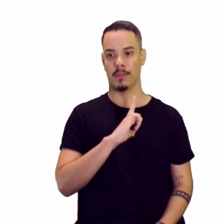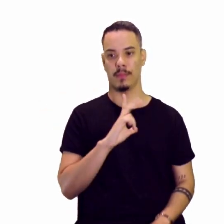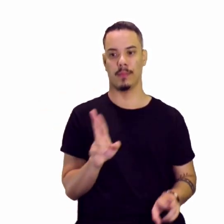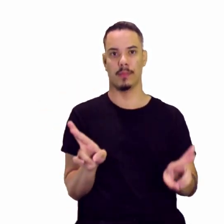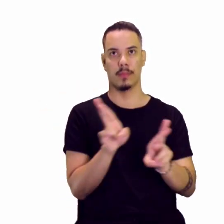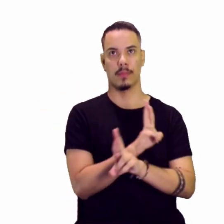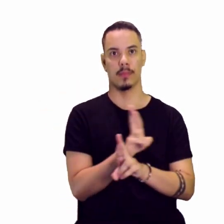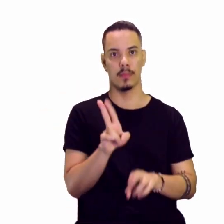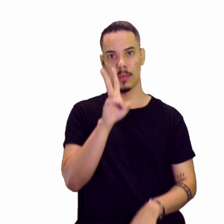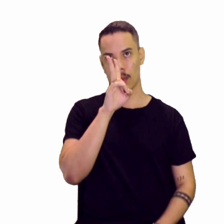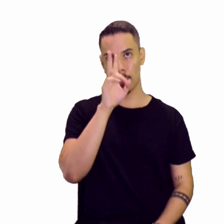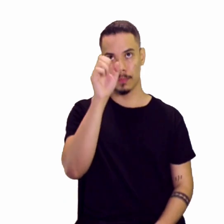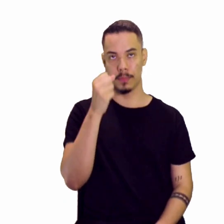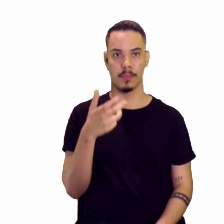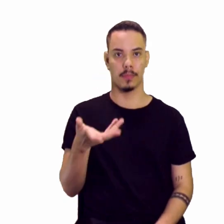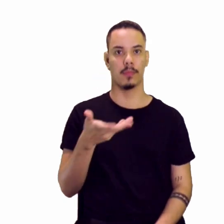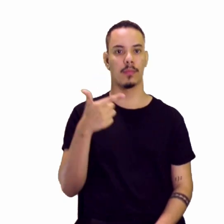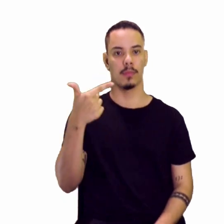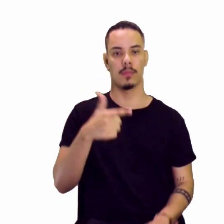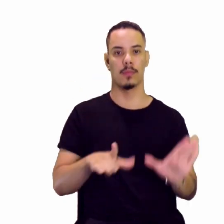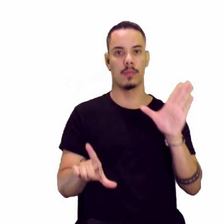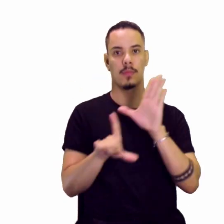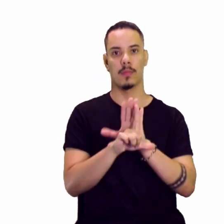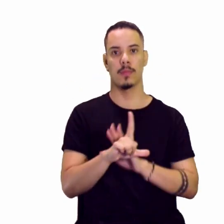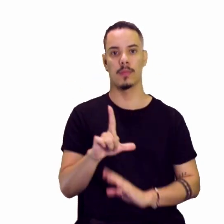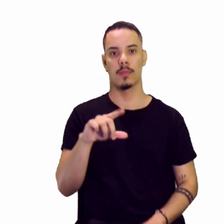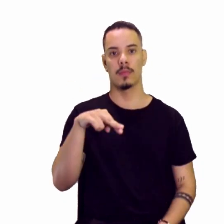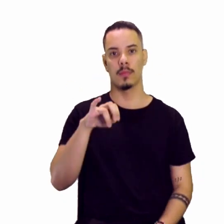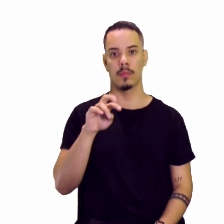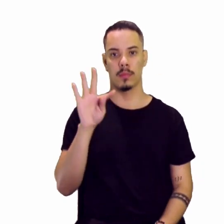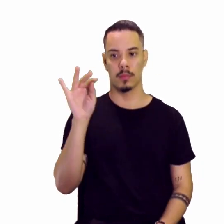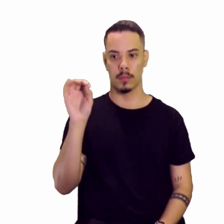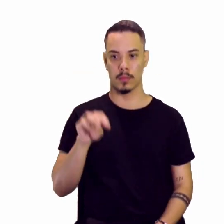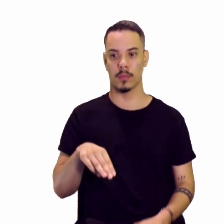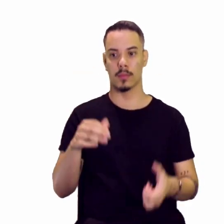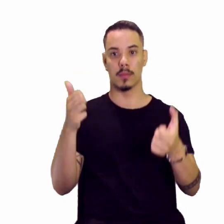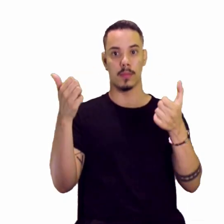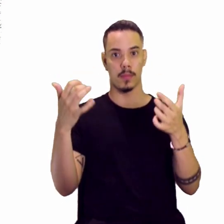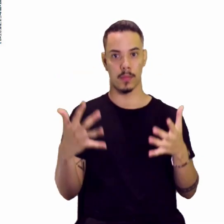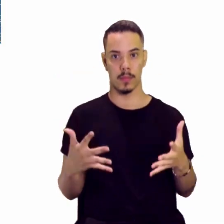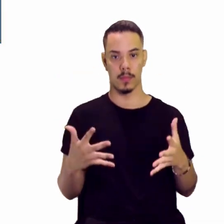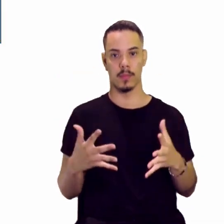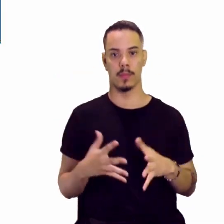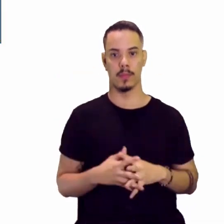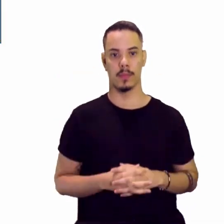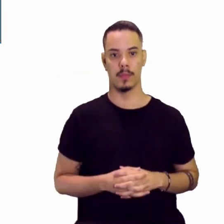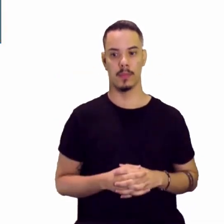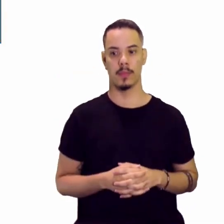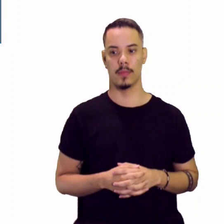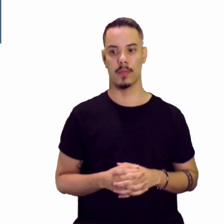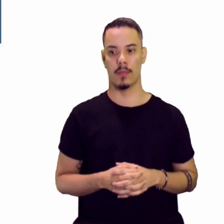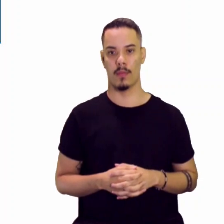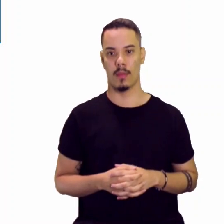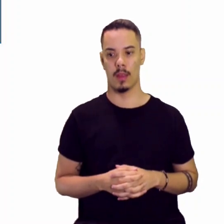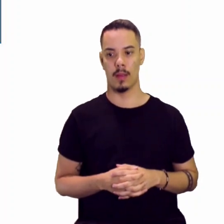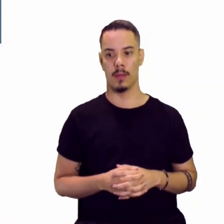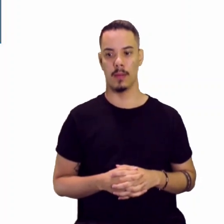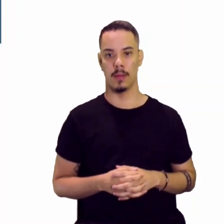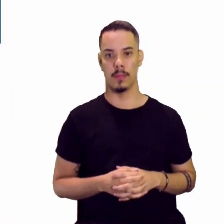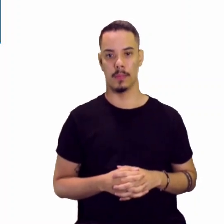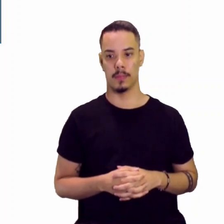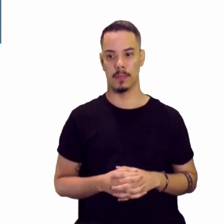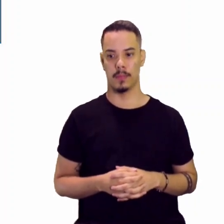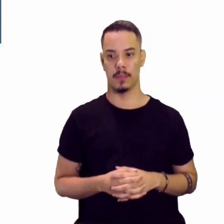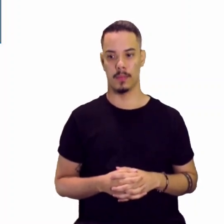entre força e aceleração. É a segunda lei de Newton, é ela que estabelece essa relação, certo? Exatamente.